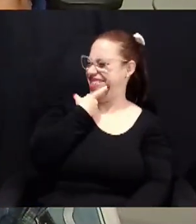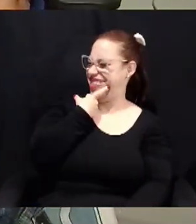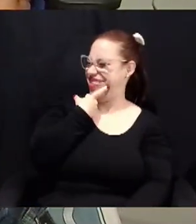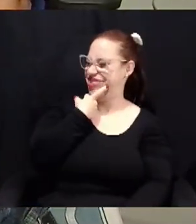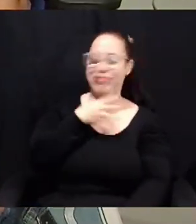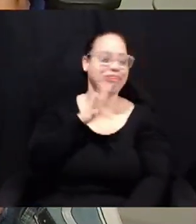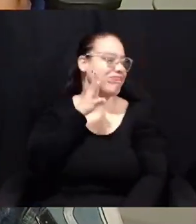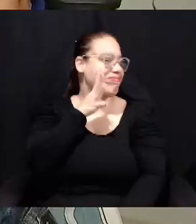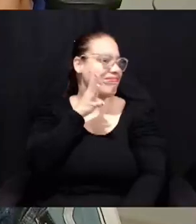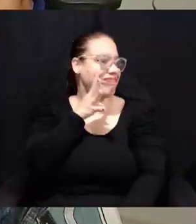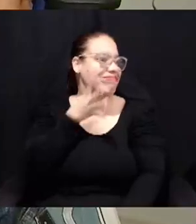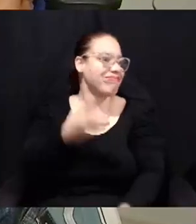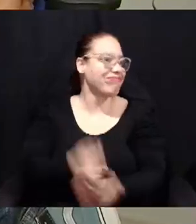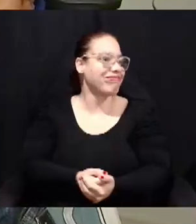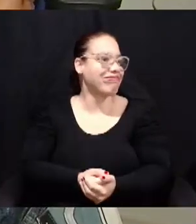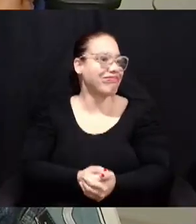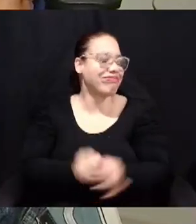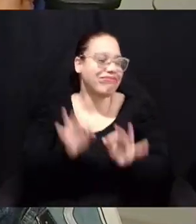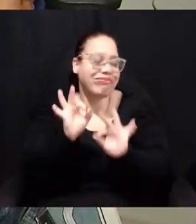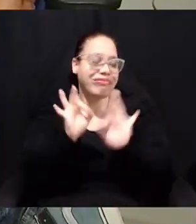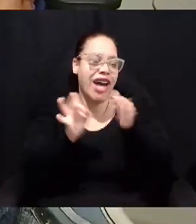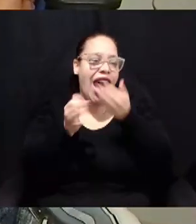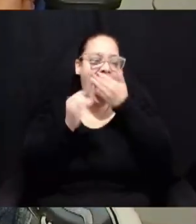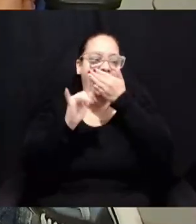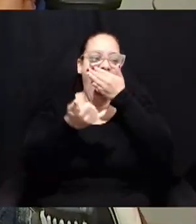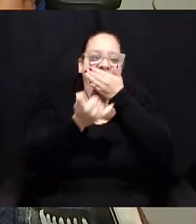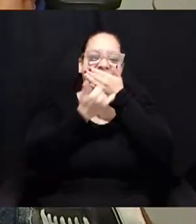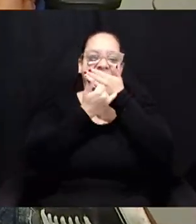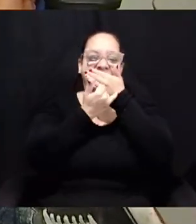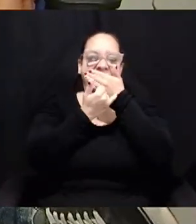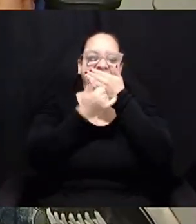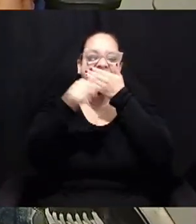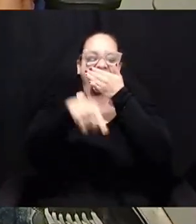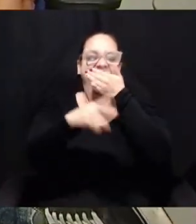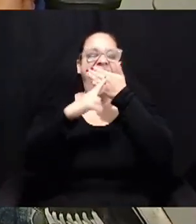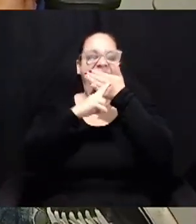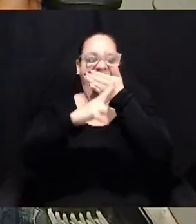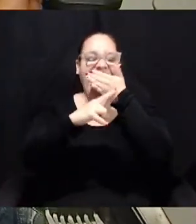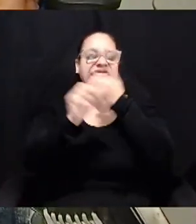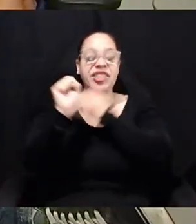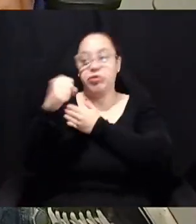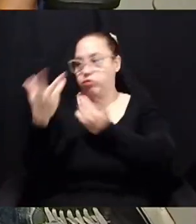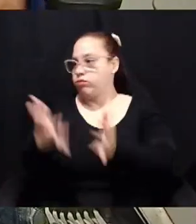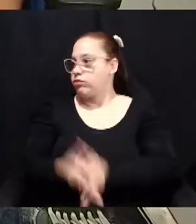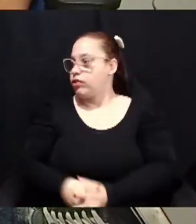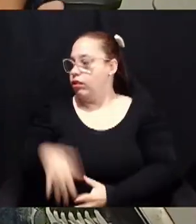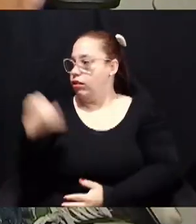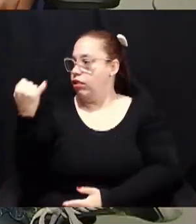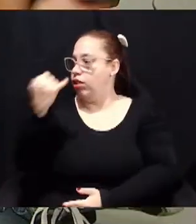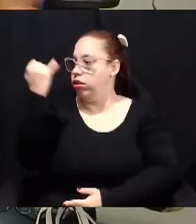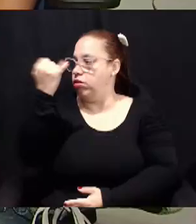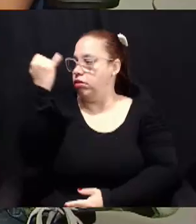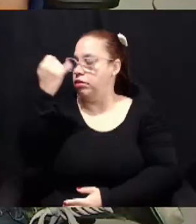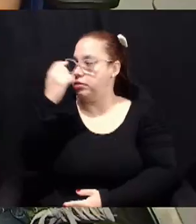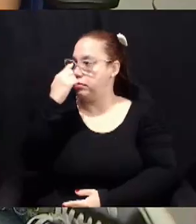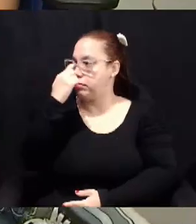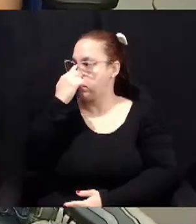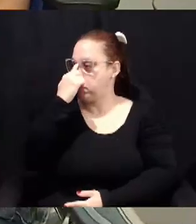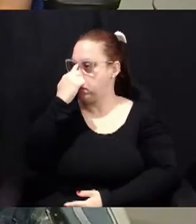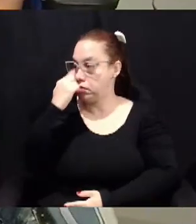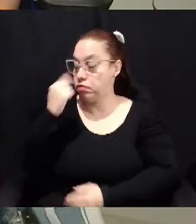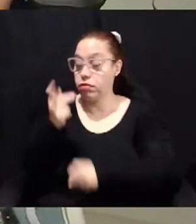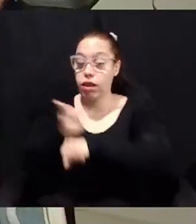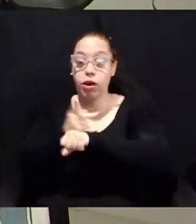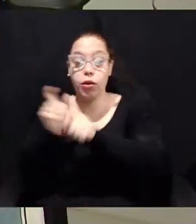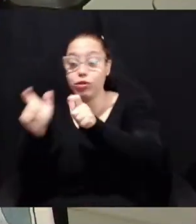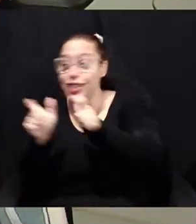meio sutil, assim, É bem né? sutil, é bem sutil. Mas tá ali representado, né? Eu acho que é importante. E quando eu cito, assim, as pessoas ficam procurando, né? Onde que é? Eu já